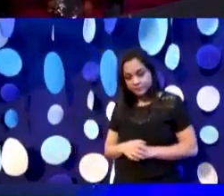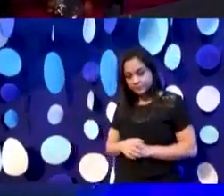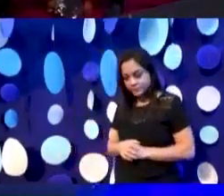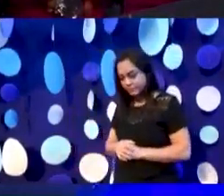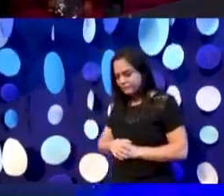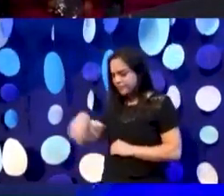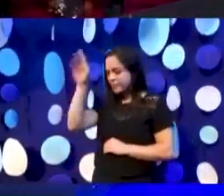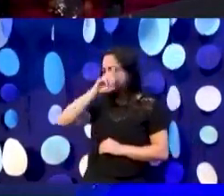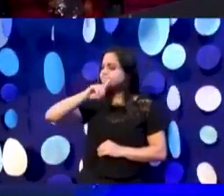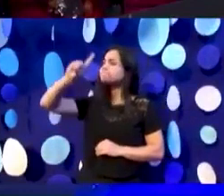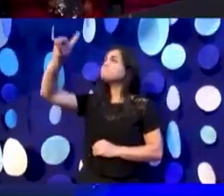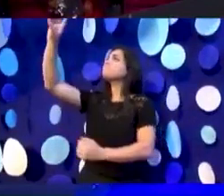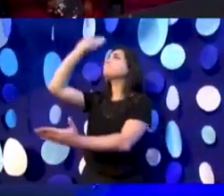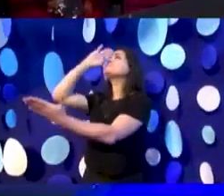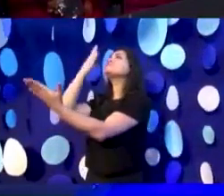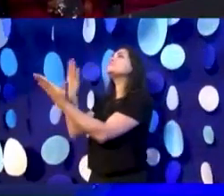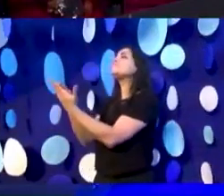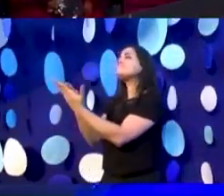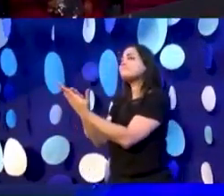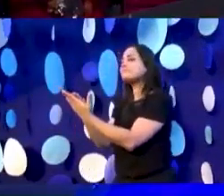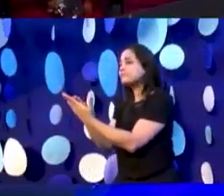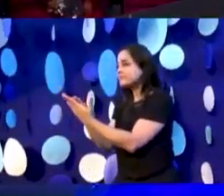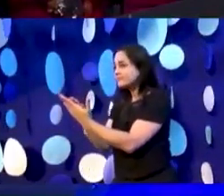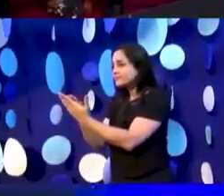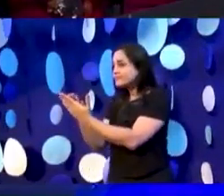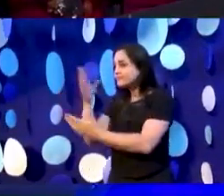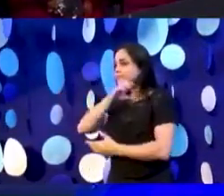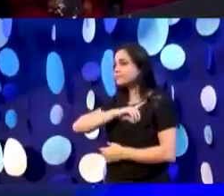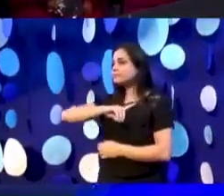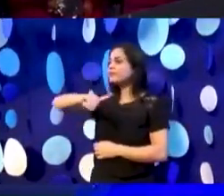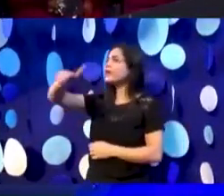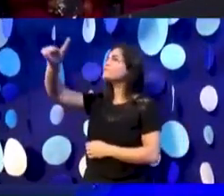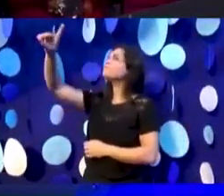creio. Como a gente crê, Jesus? Eu